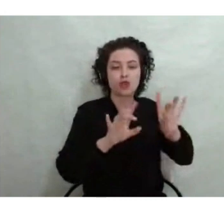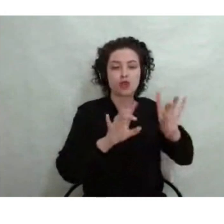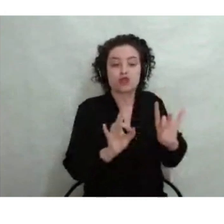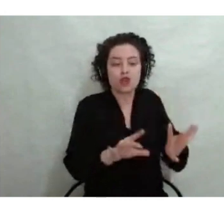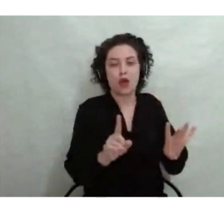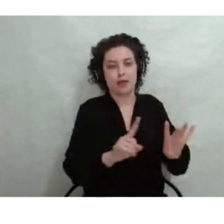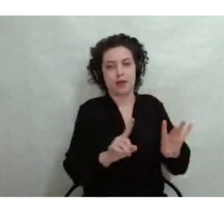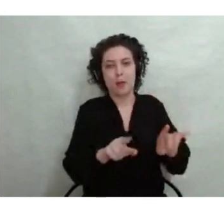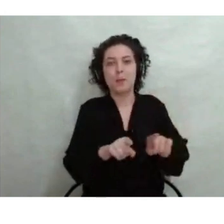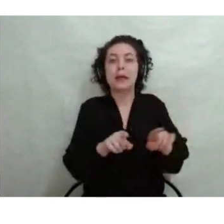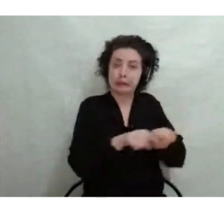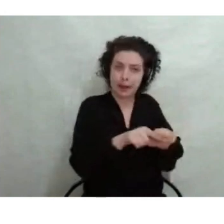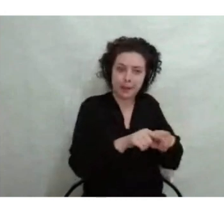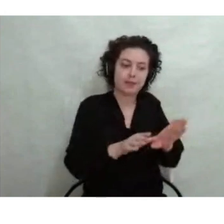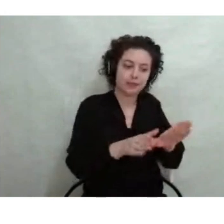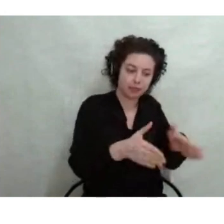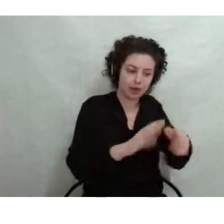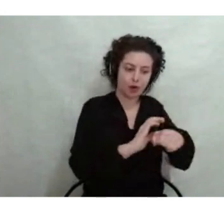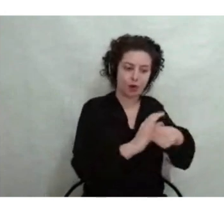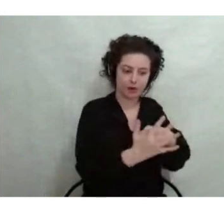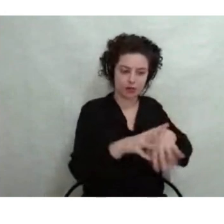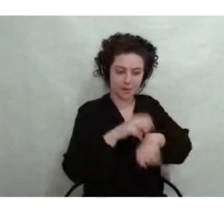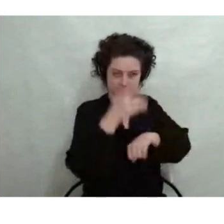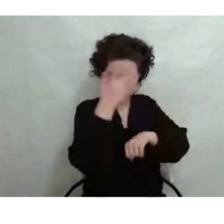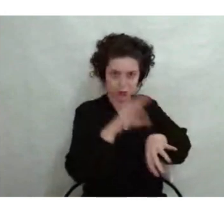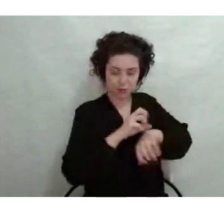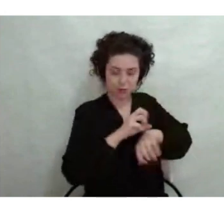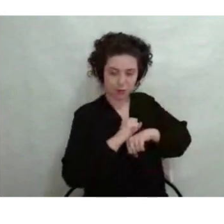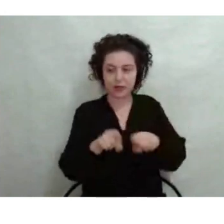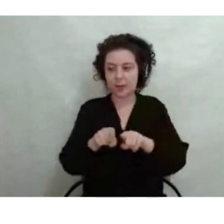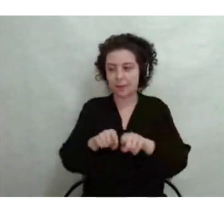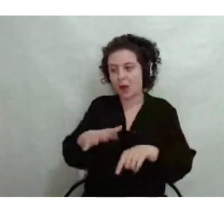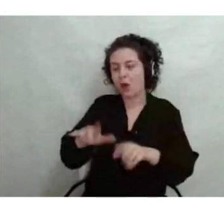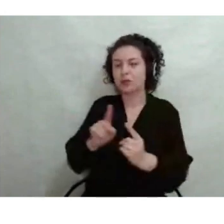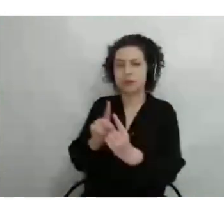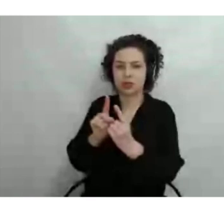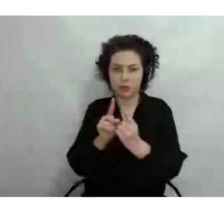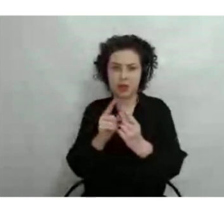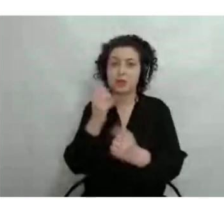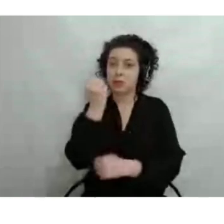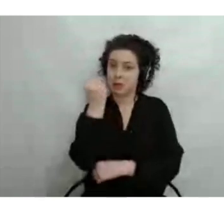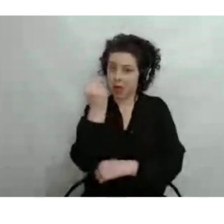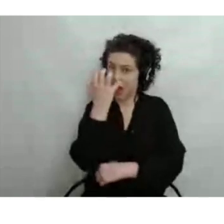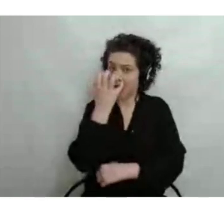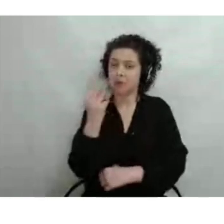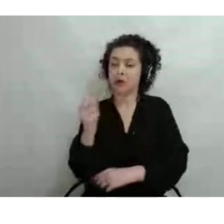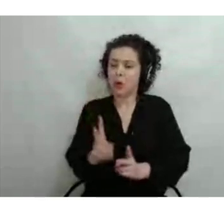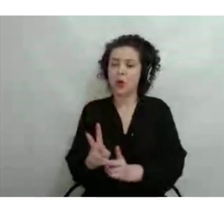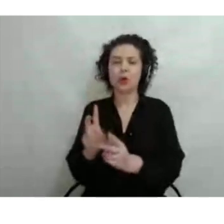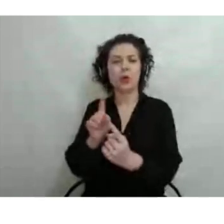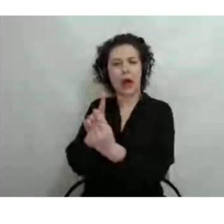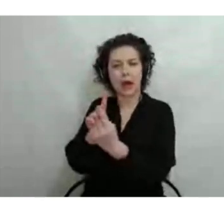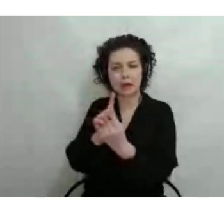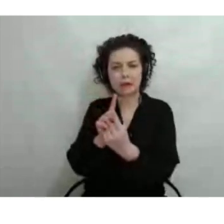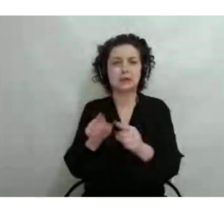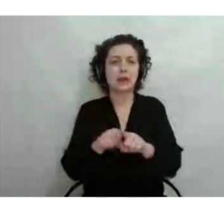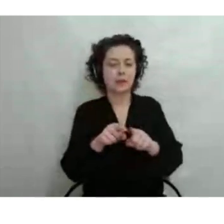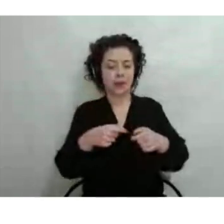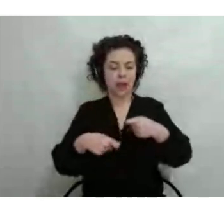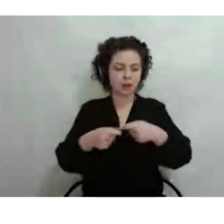Isso trouxe para nós, do ponto de vista ético, uma satisfação, mas trouxe também um trabalho administrativo